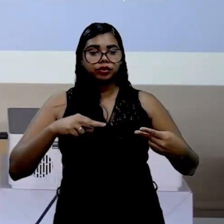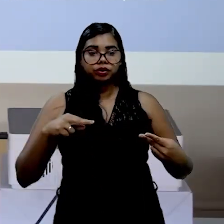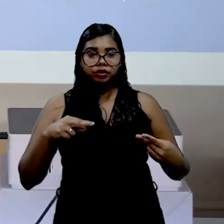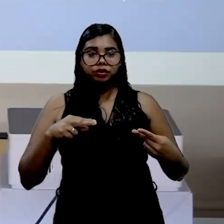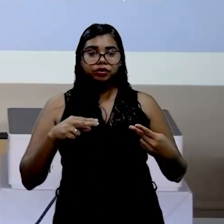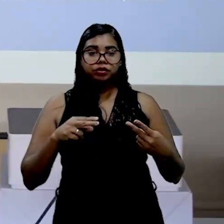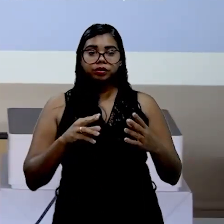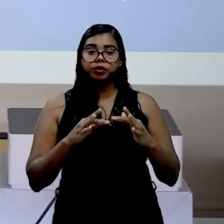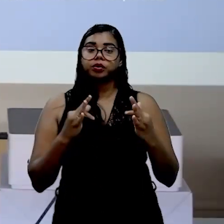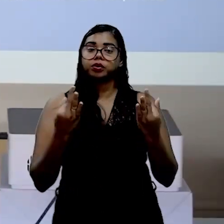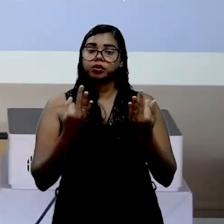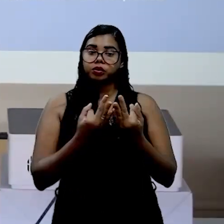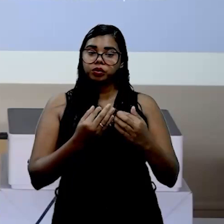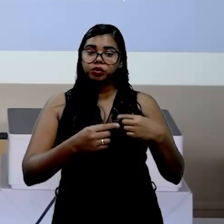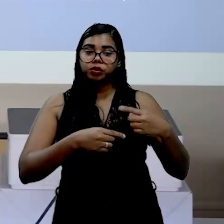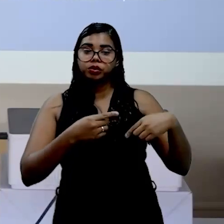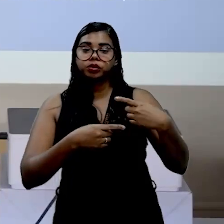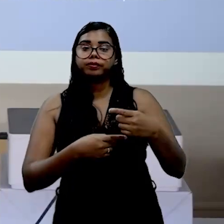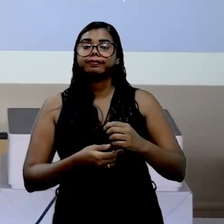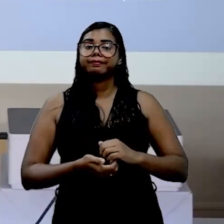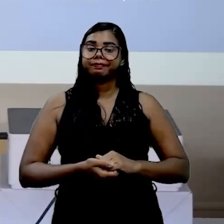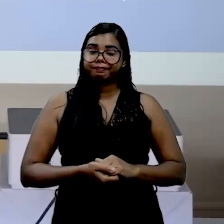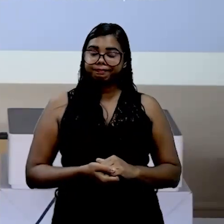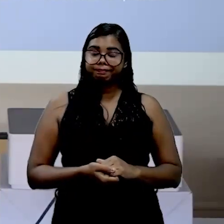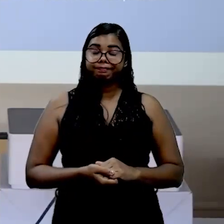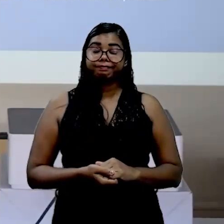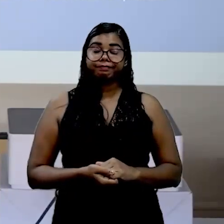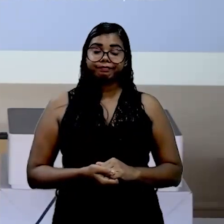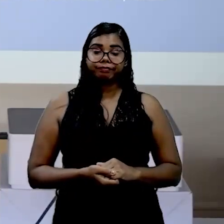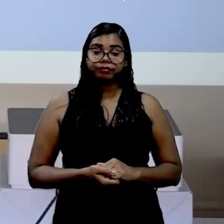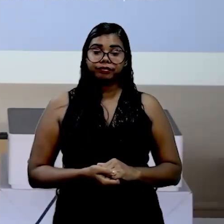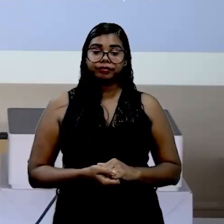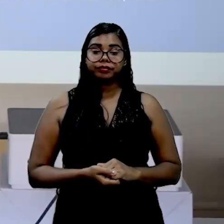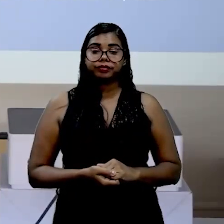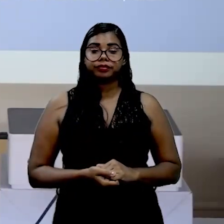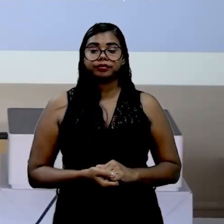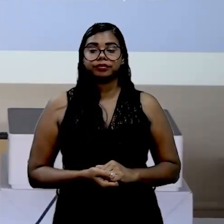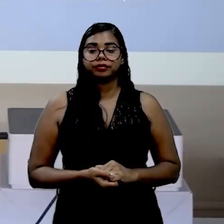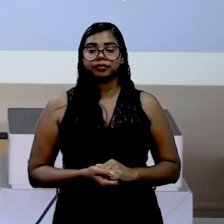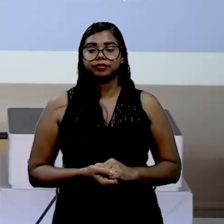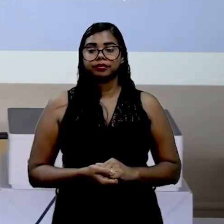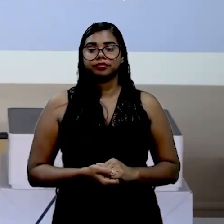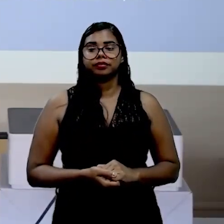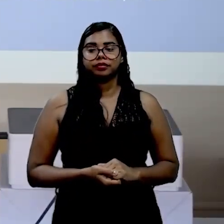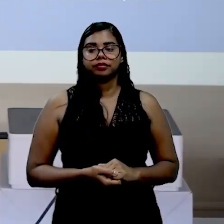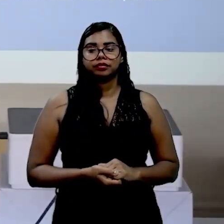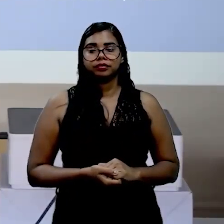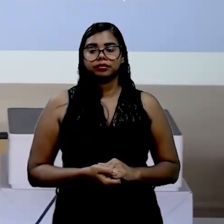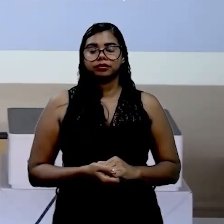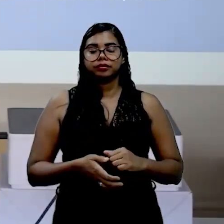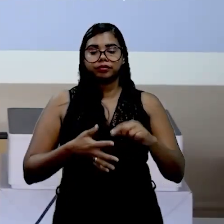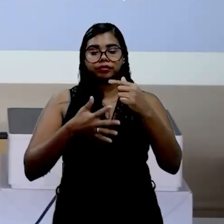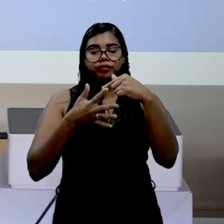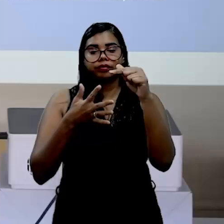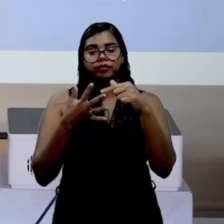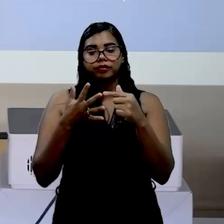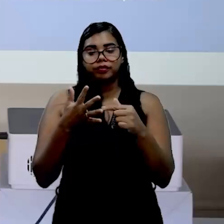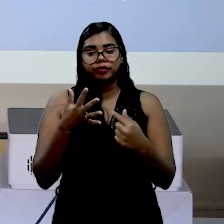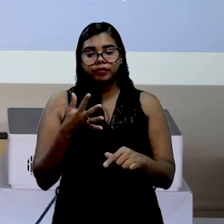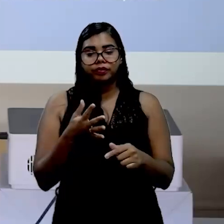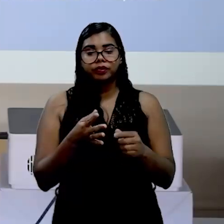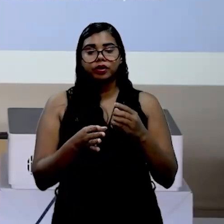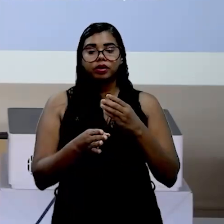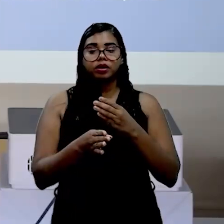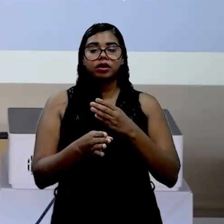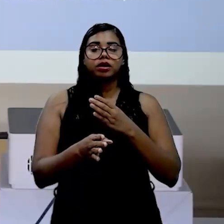família. Toda a família. Toda a família. Então, como eu falei, a gente escala. Exame de próstata não é uma